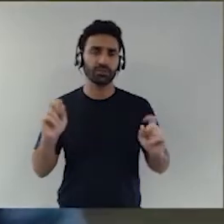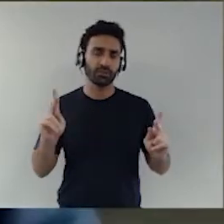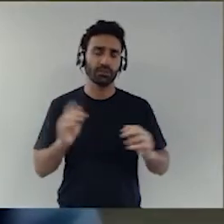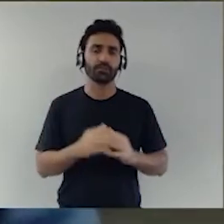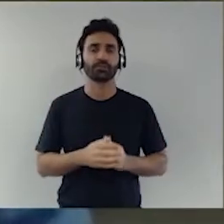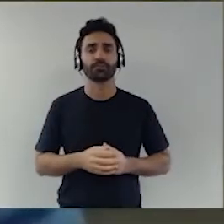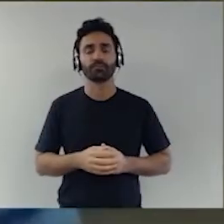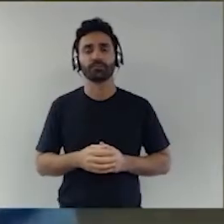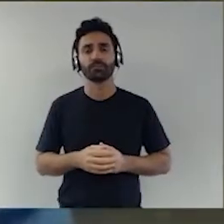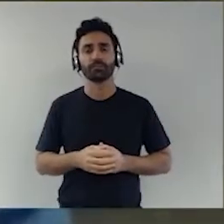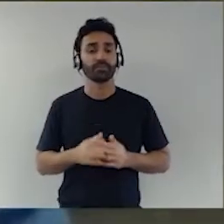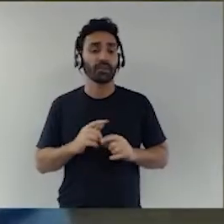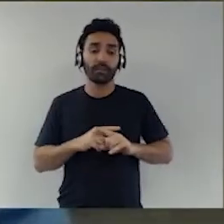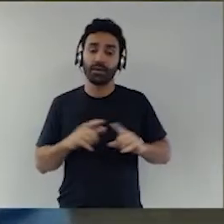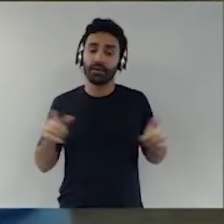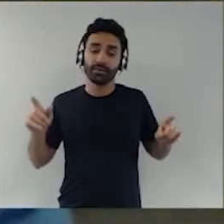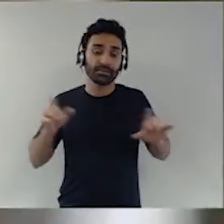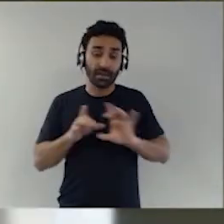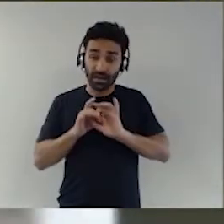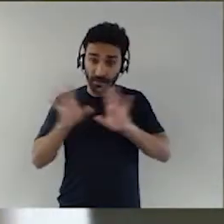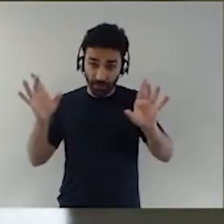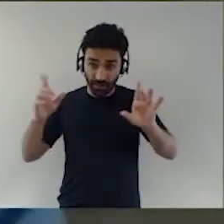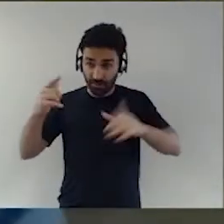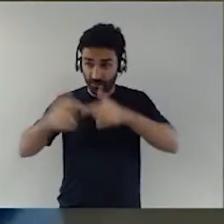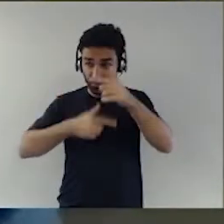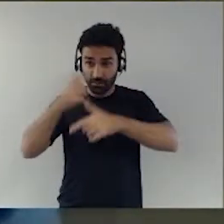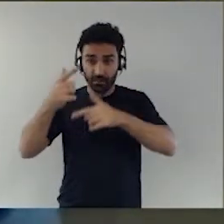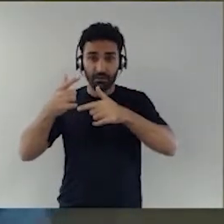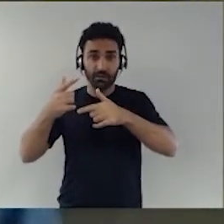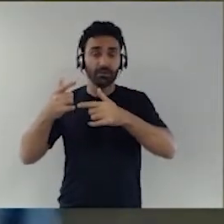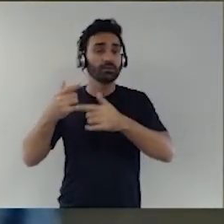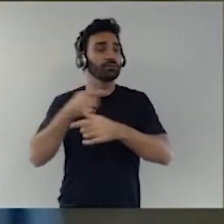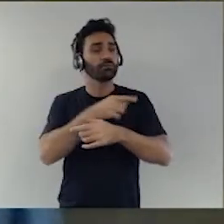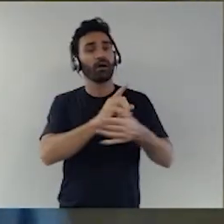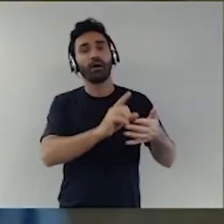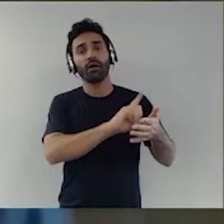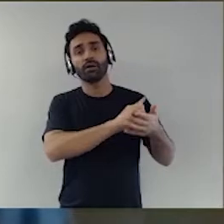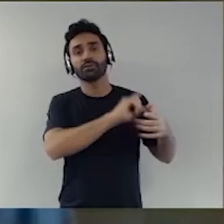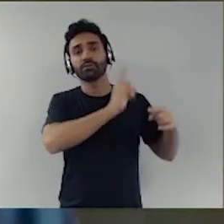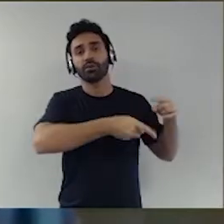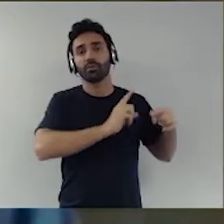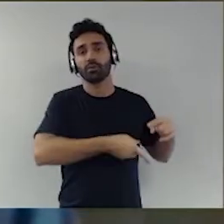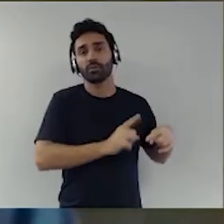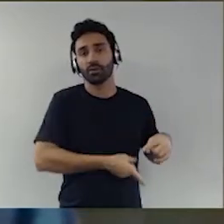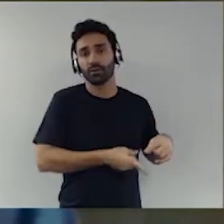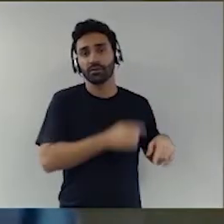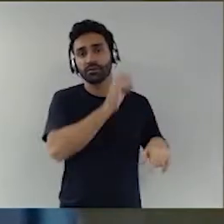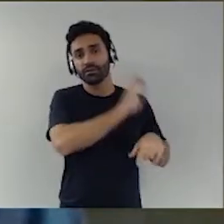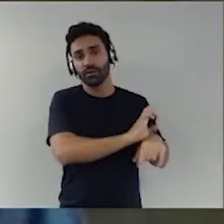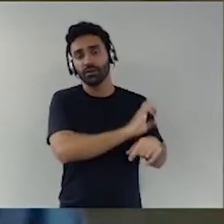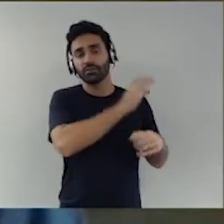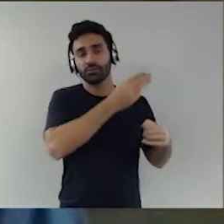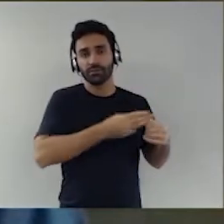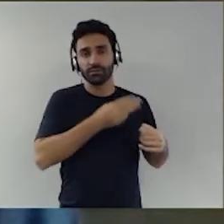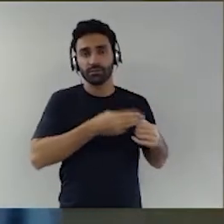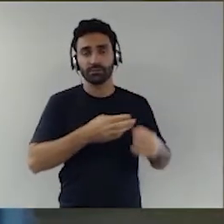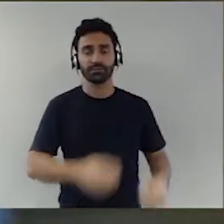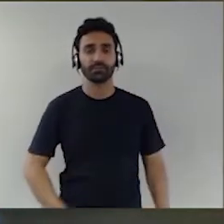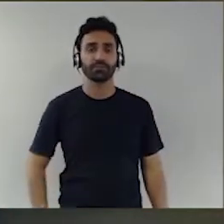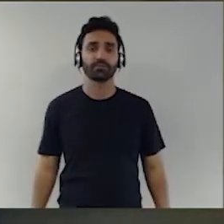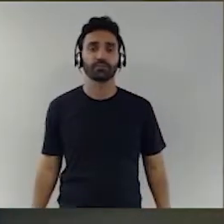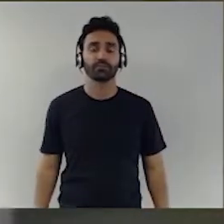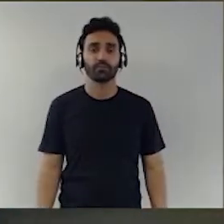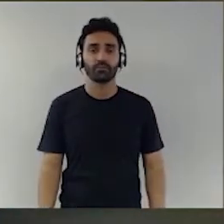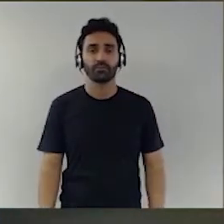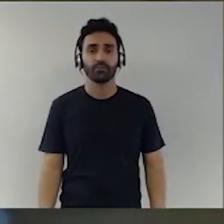indo ao confronto de restrições que foram feitas por estados e municípios.